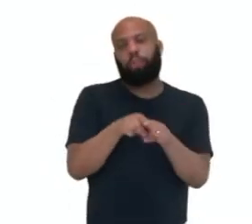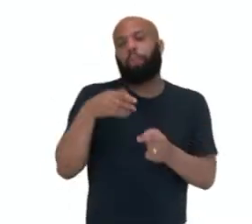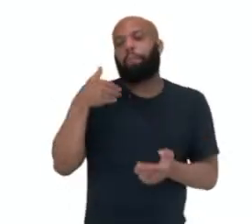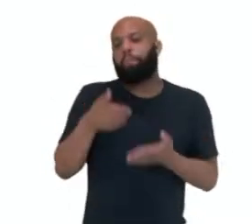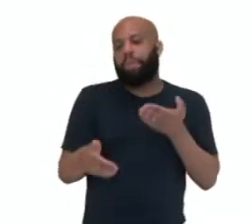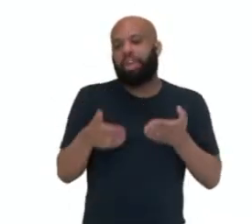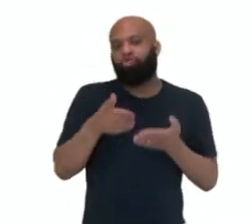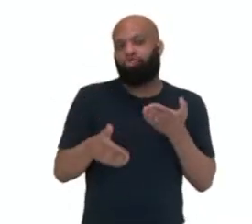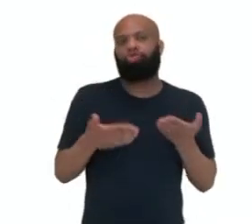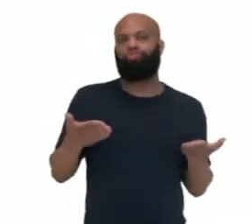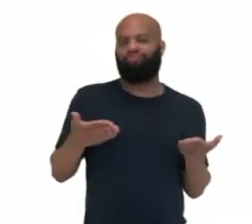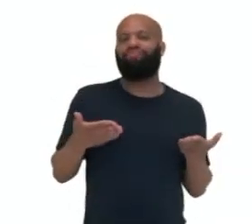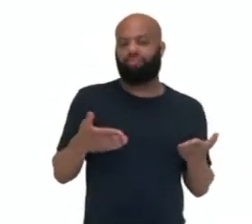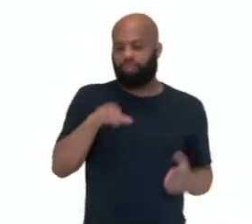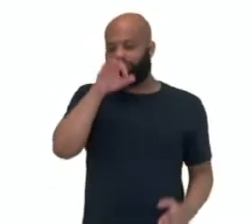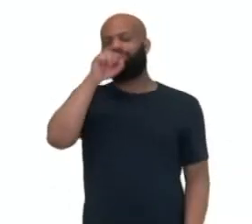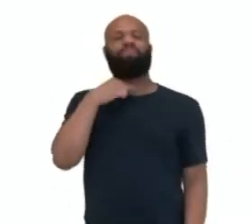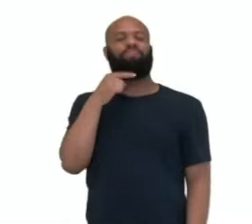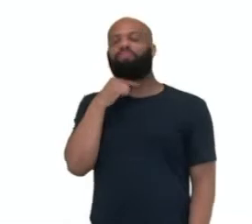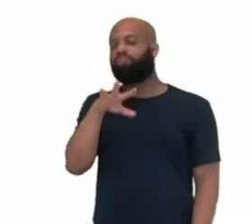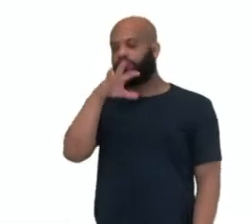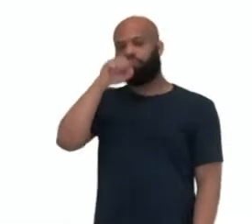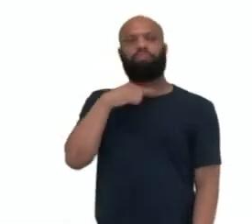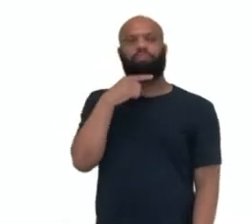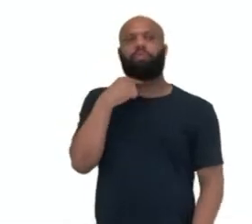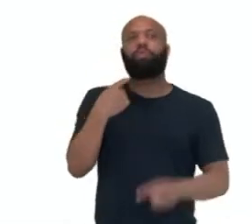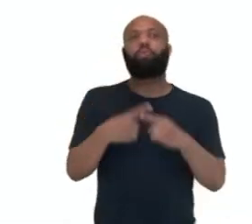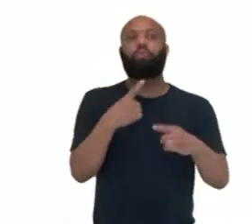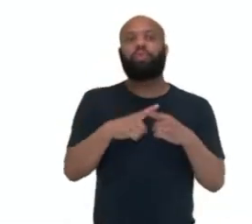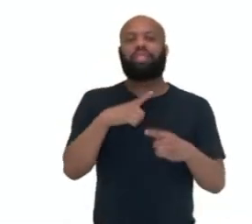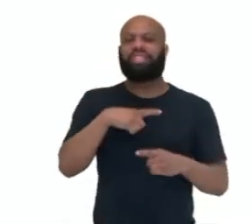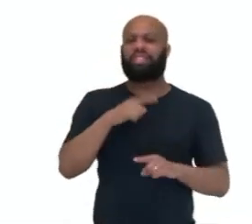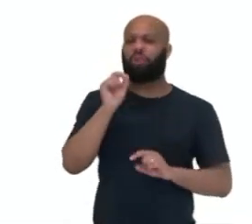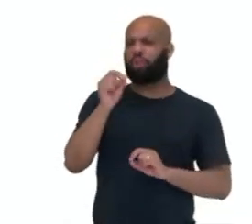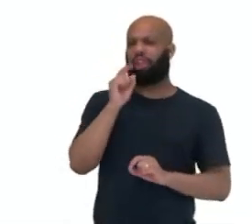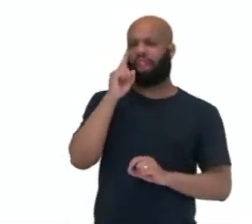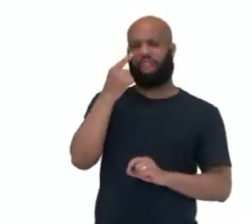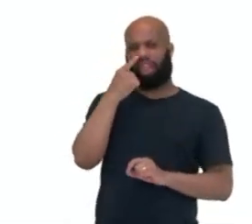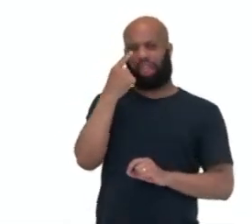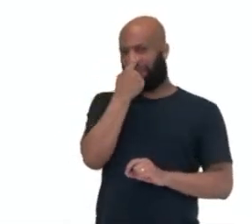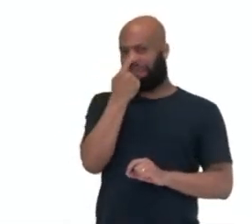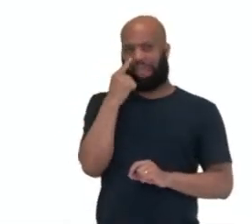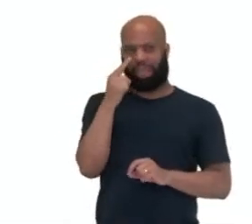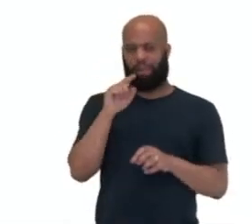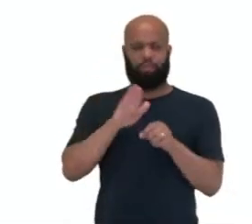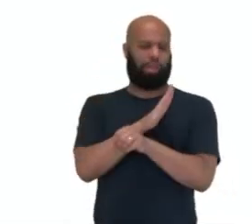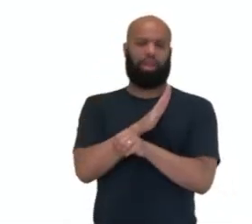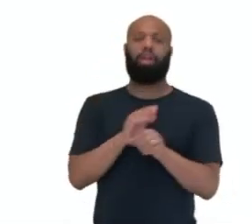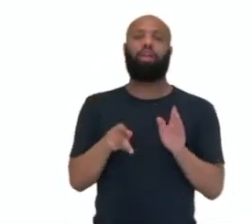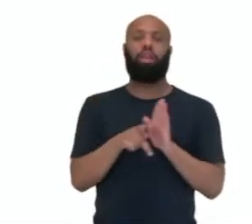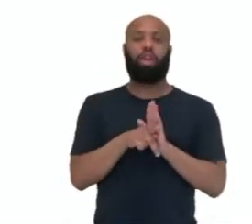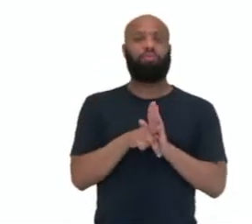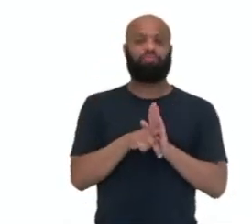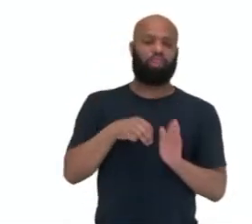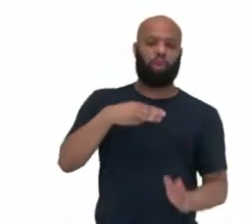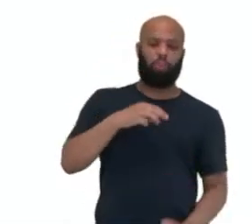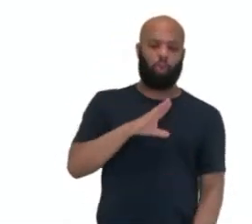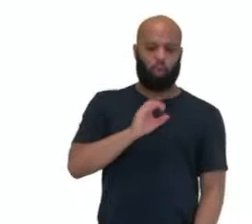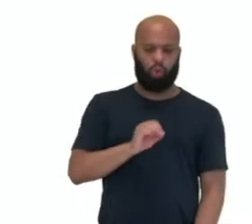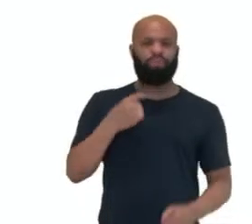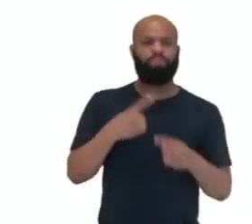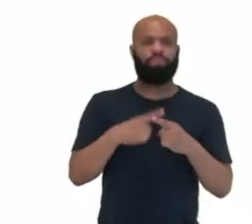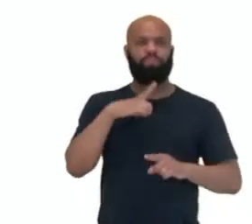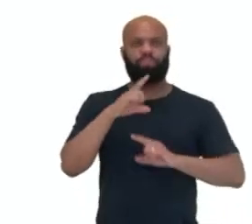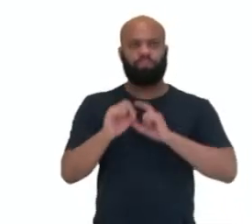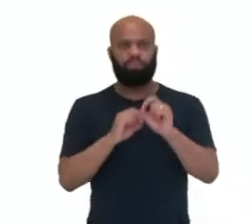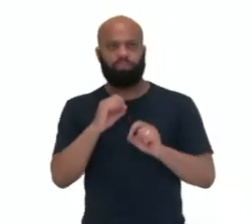perda de olfato. Isso acontece porque o nariz fica entupido, o que impede que as moléculas de aroma atinjam